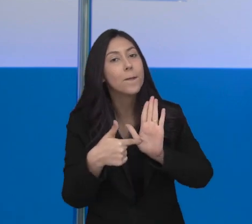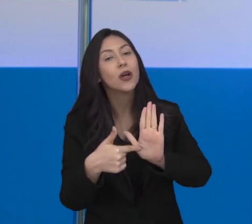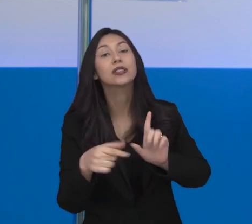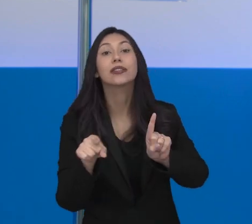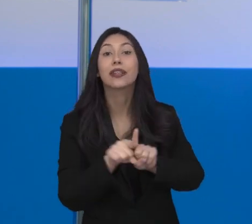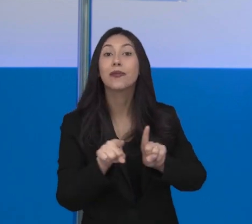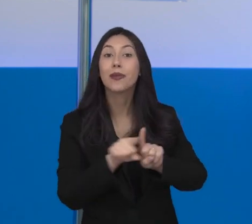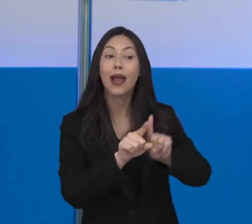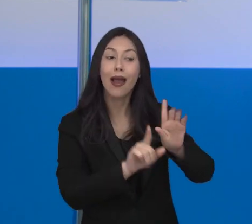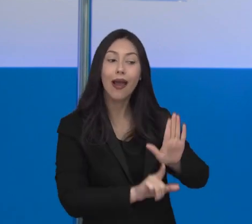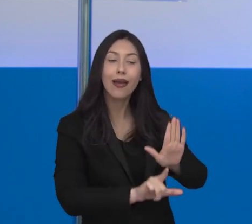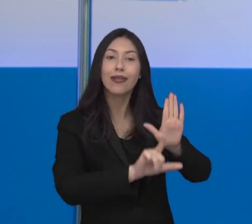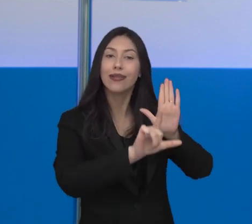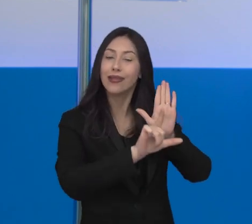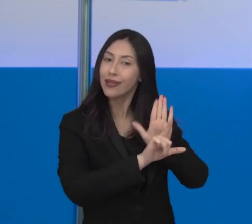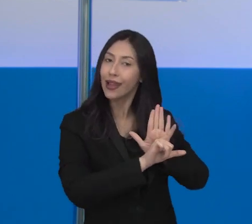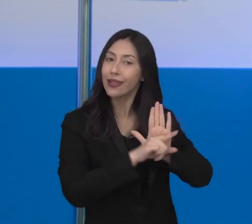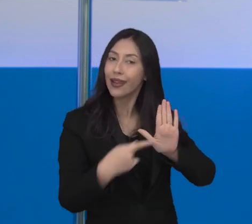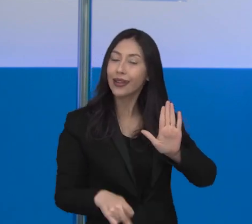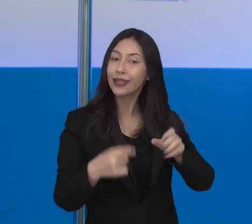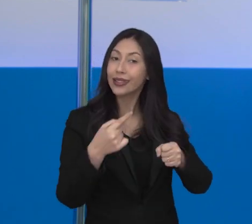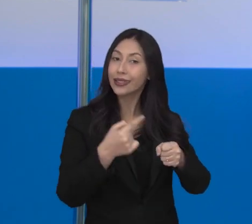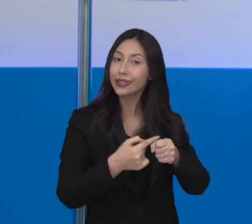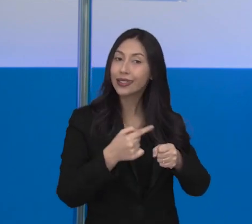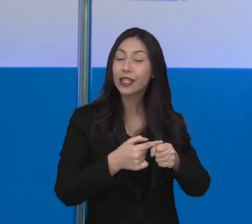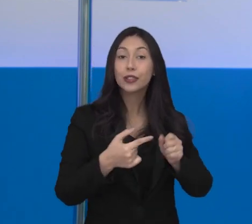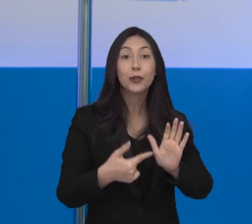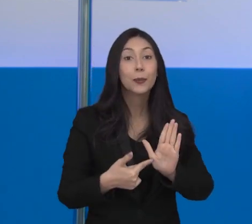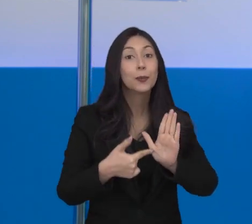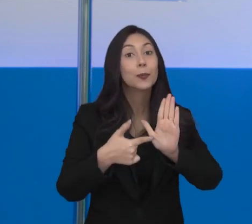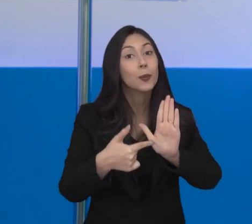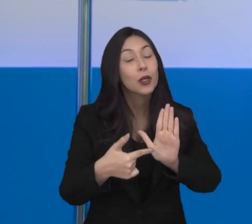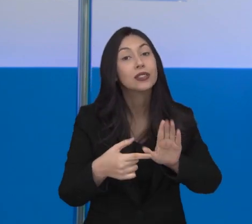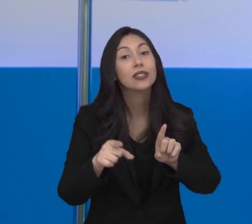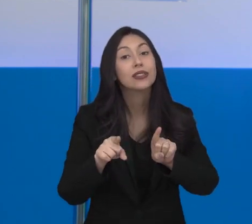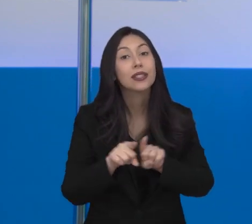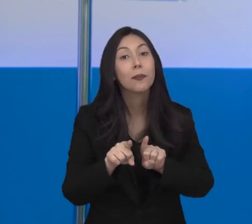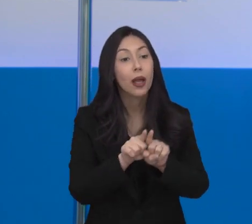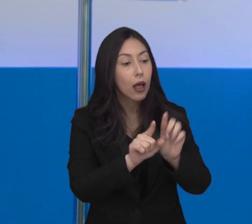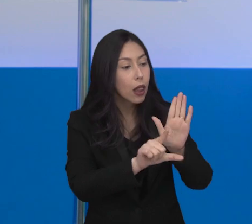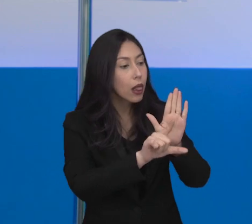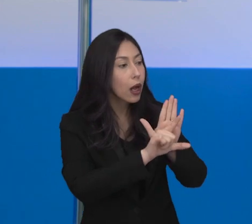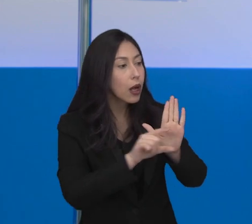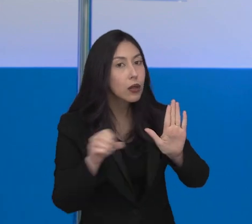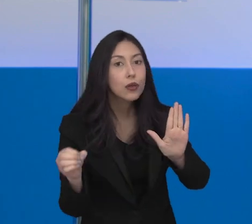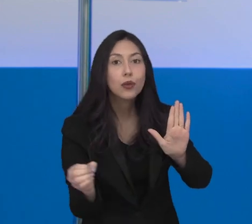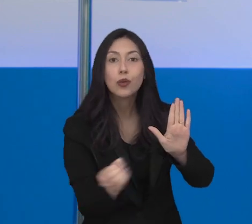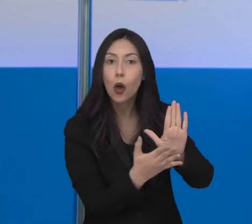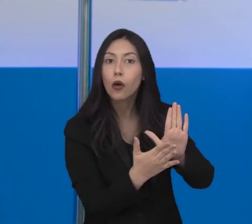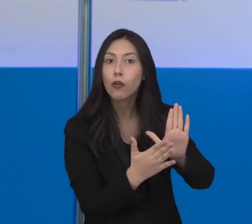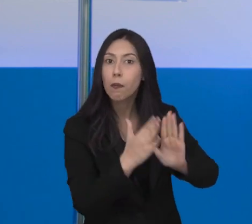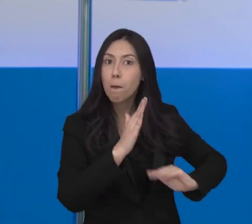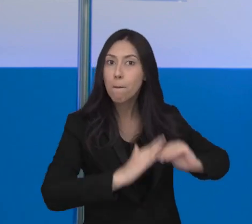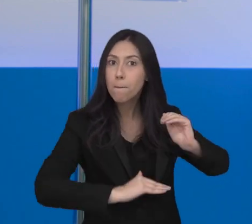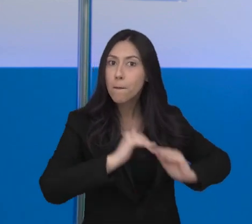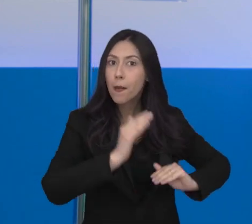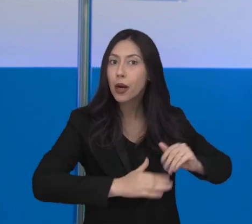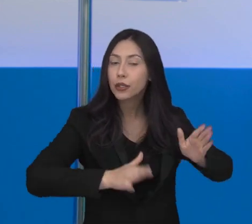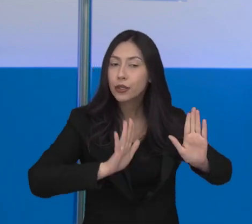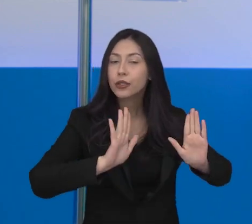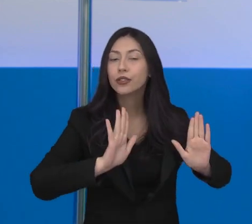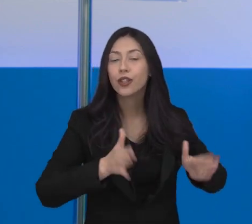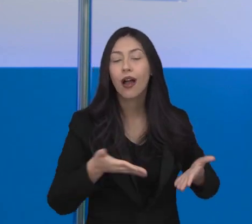dos destaques da legislação da nossa cidade e apresenta para você quais novas leis já estão em